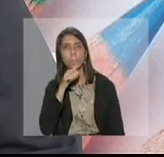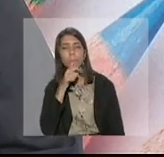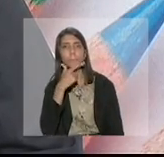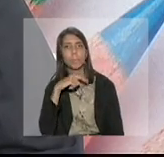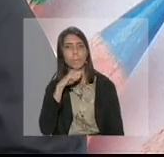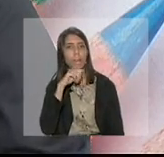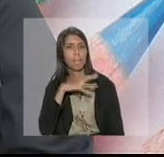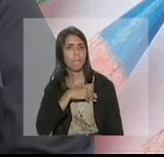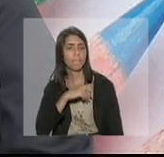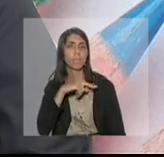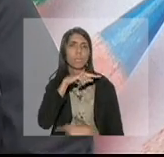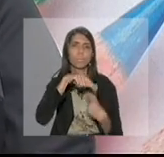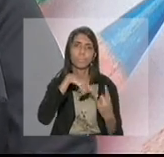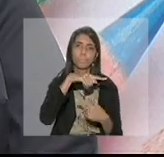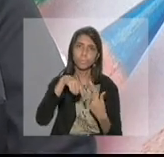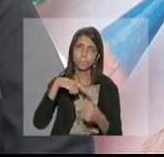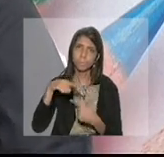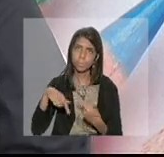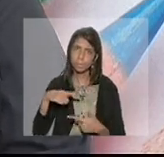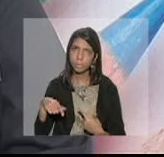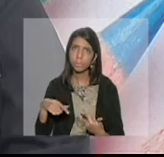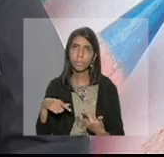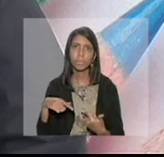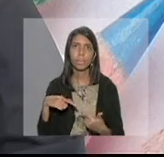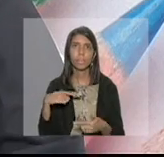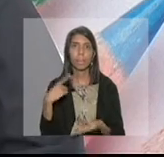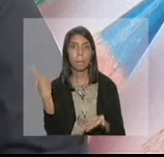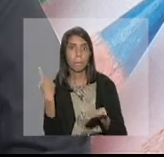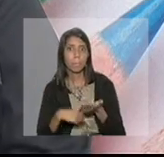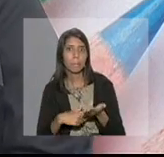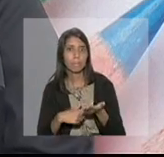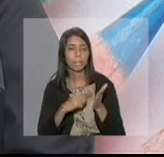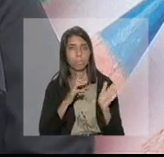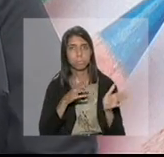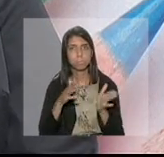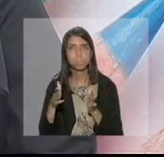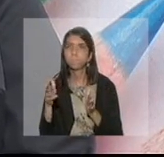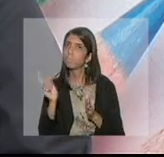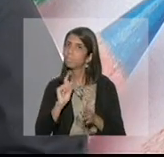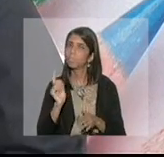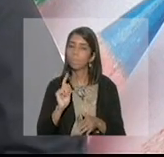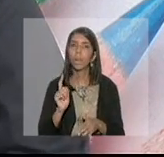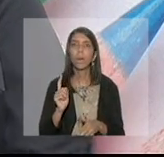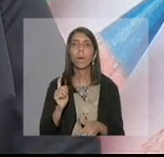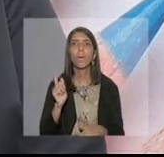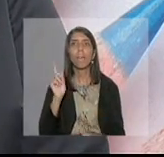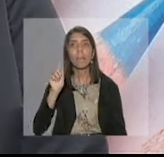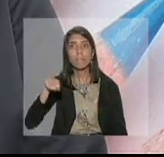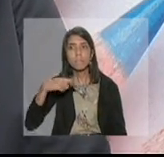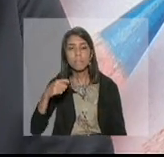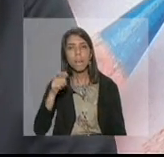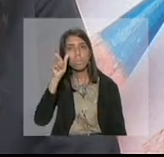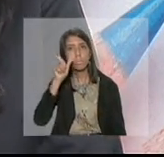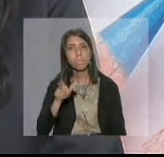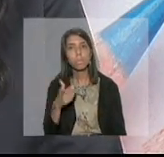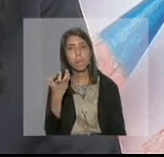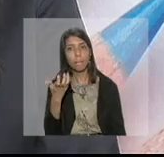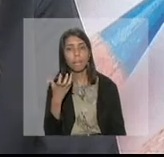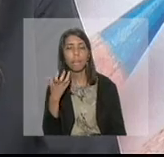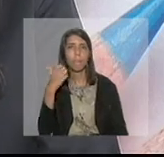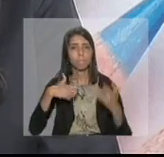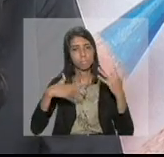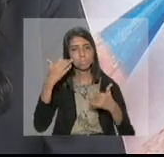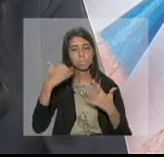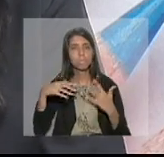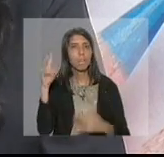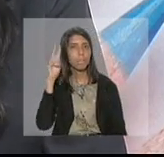de pais e filhos, porque o Histórias que Ensinam é assim. Nada é programado, nada é engessado, as pessoas estão aqui para ser quem elas são, para falar das